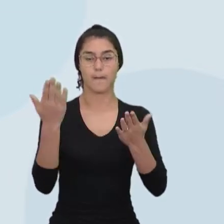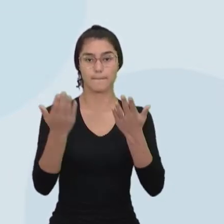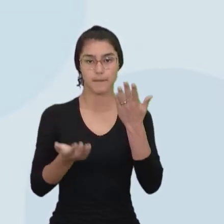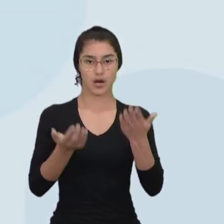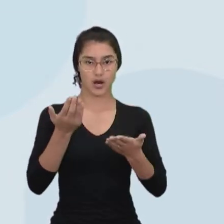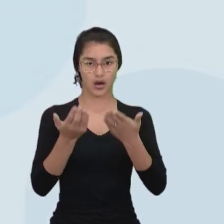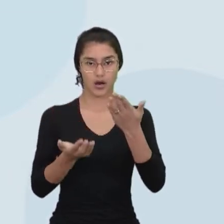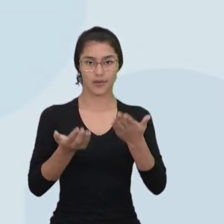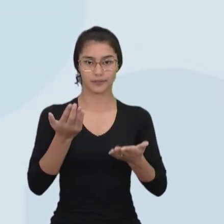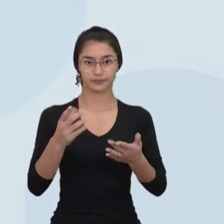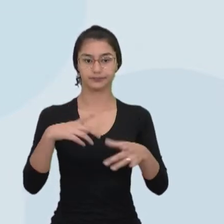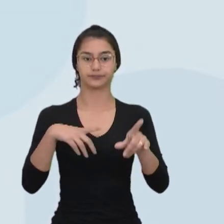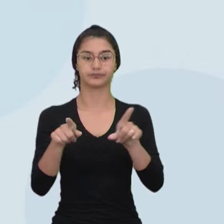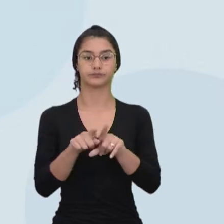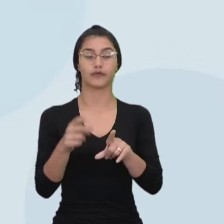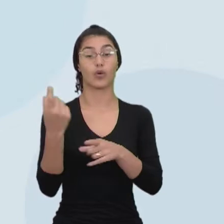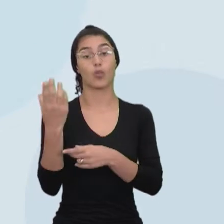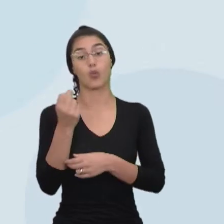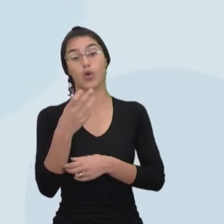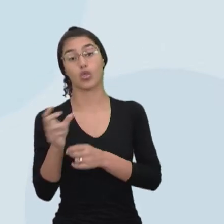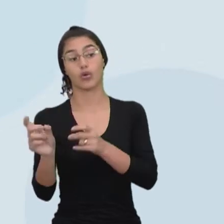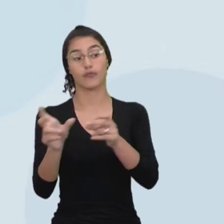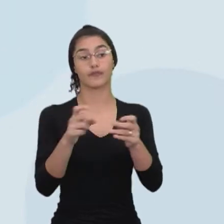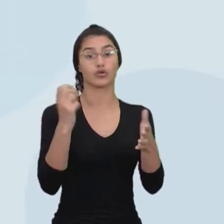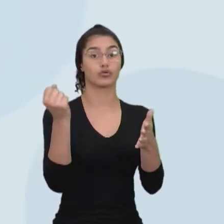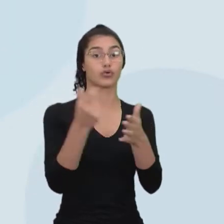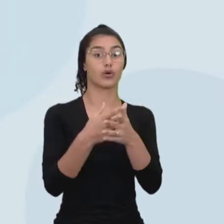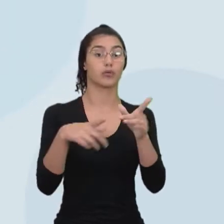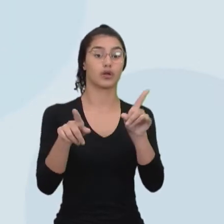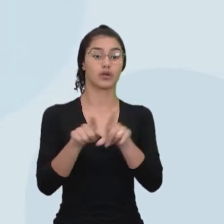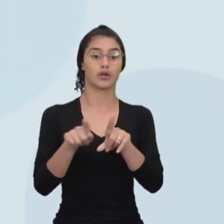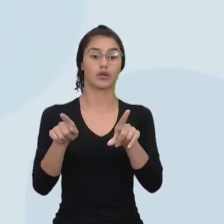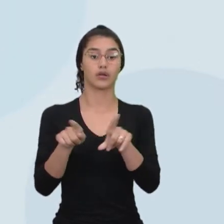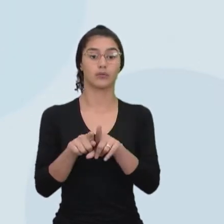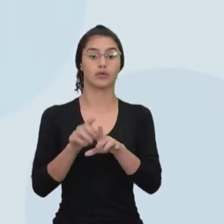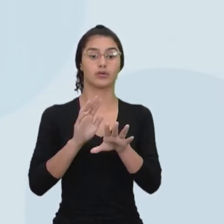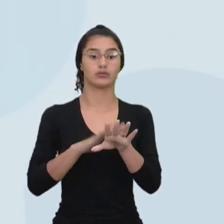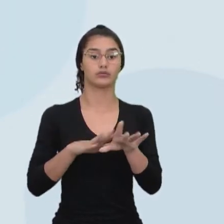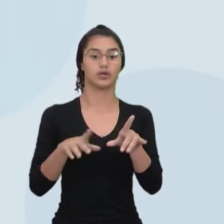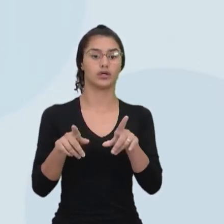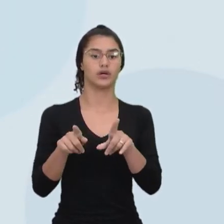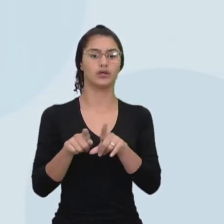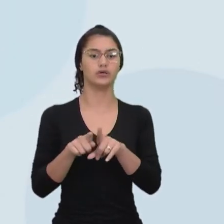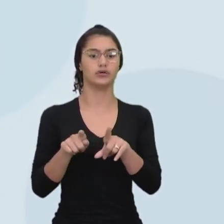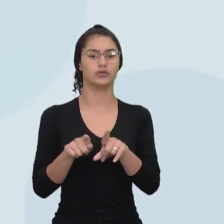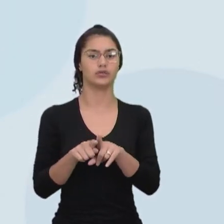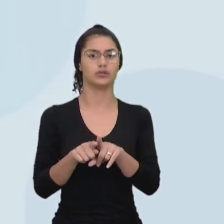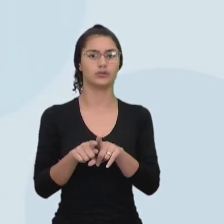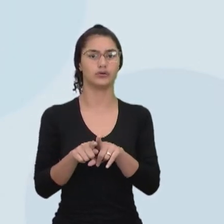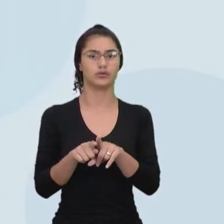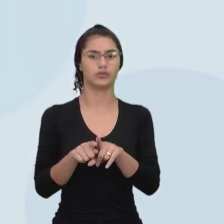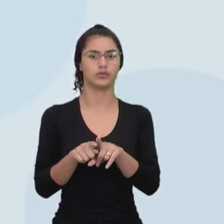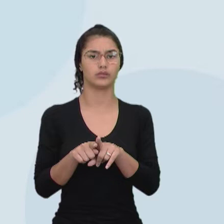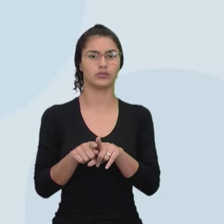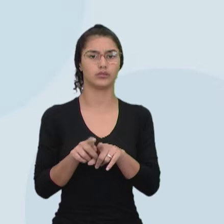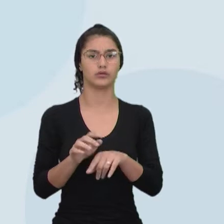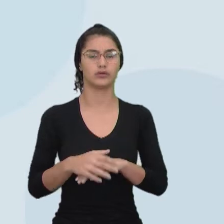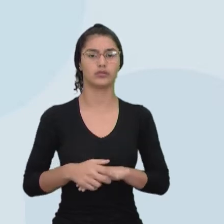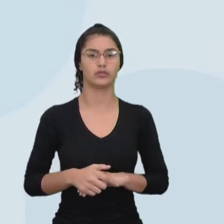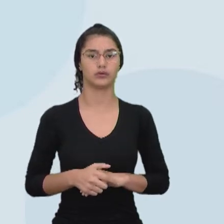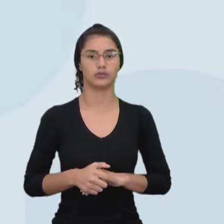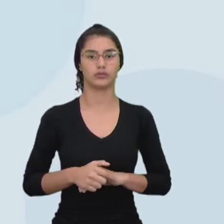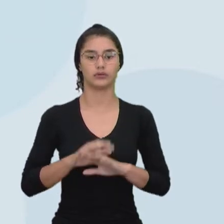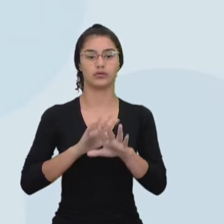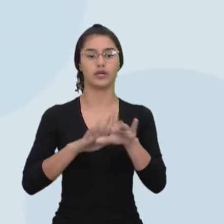balança comercial, quanto se vende, quanto se compra, grau de endividamento, consumo de energia per capita